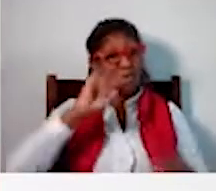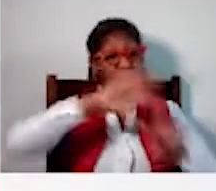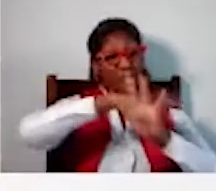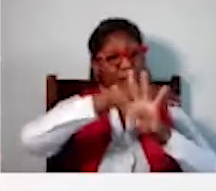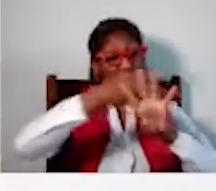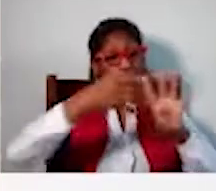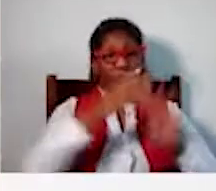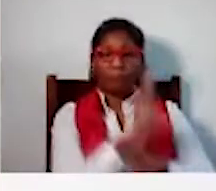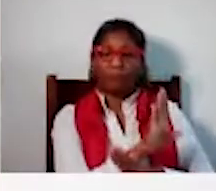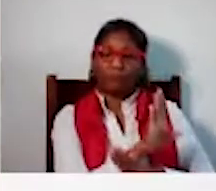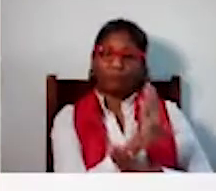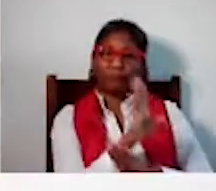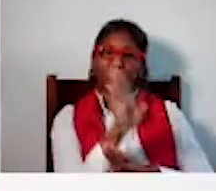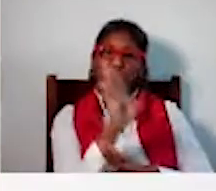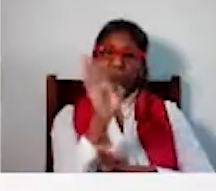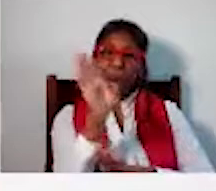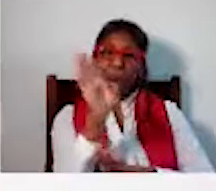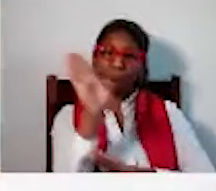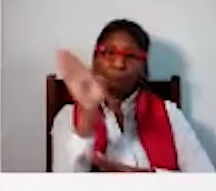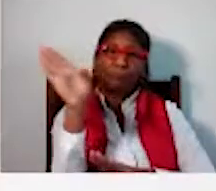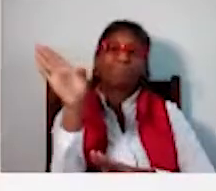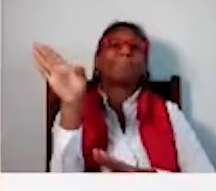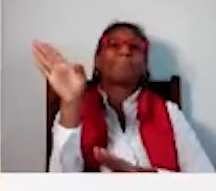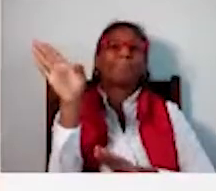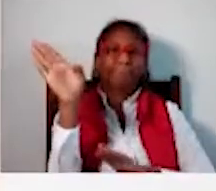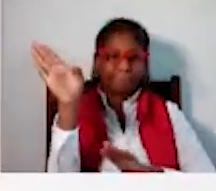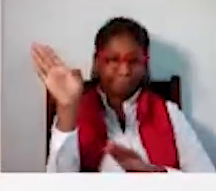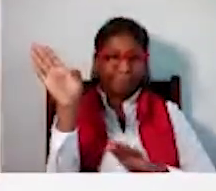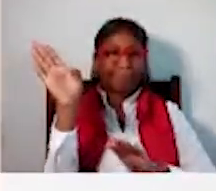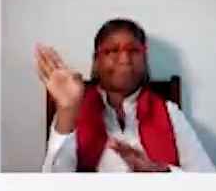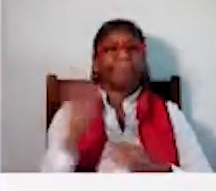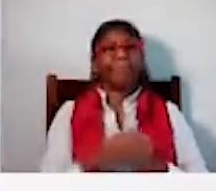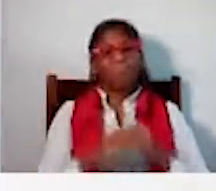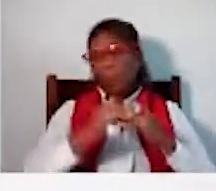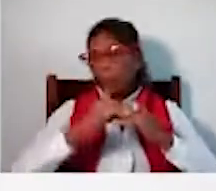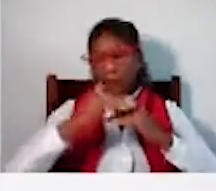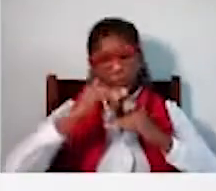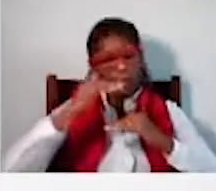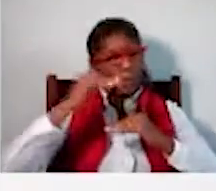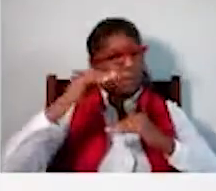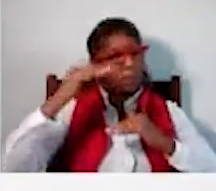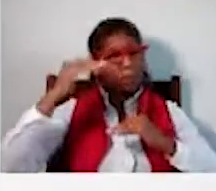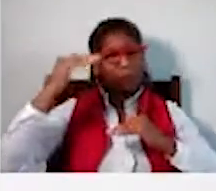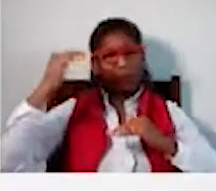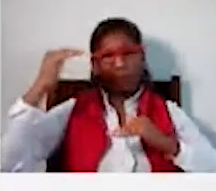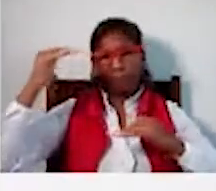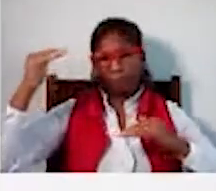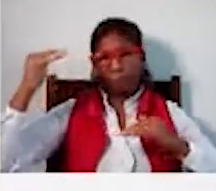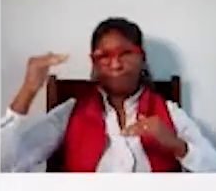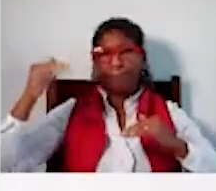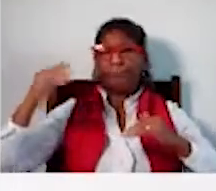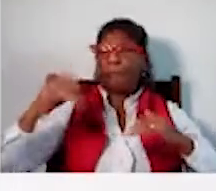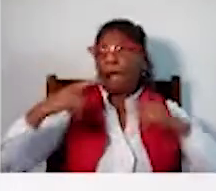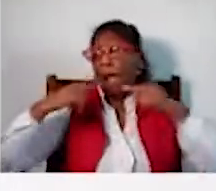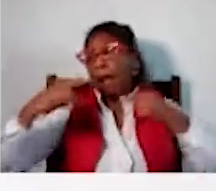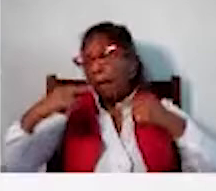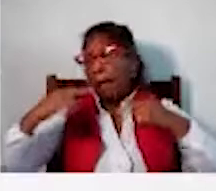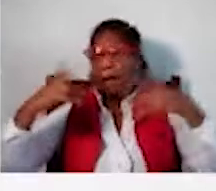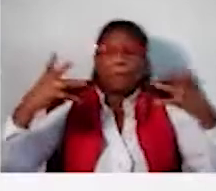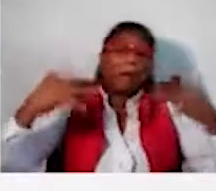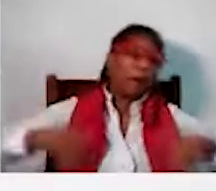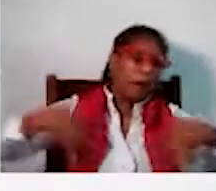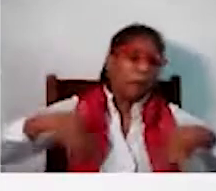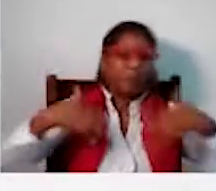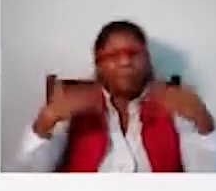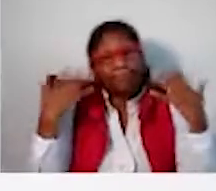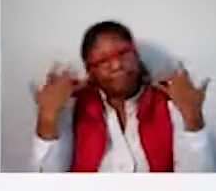muito claro. Eu preciso mostrar novamente. Serra Gaúcha, a gente sabe que é polêmico, vai ter gente reclamando, mas nós tínhamos